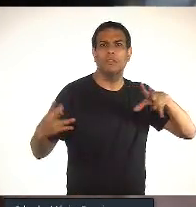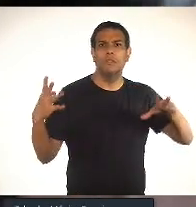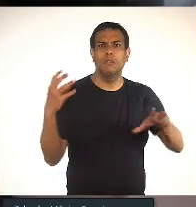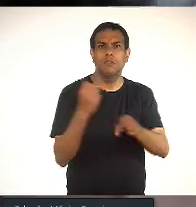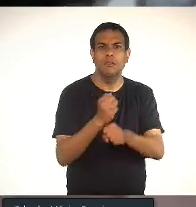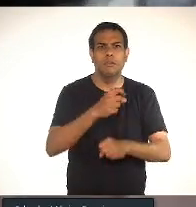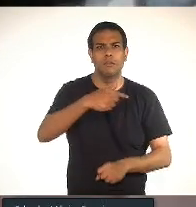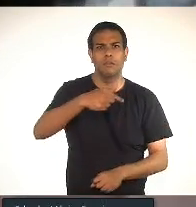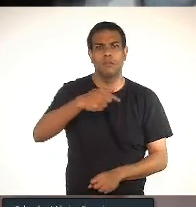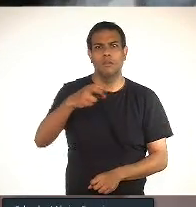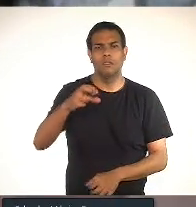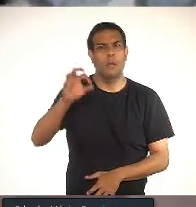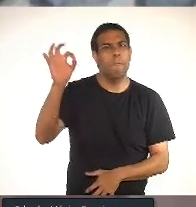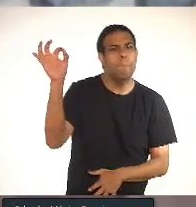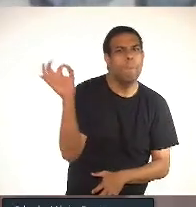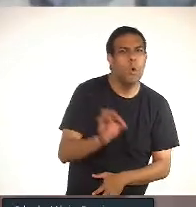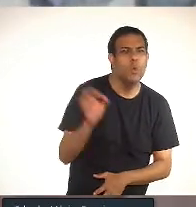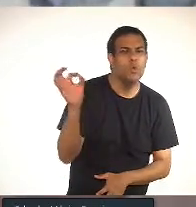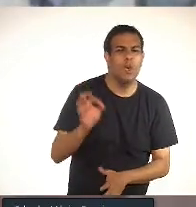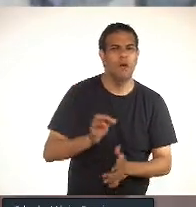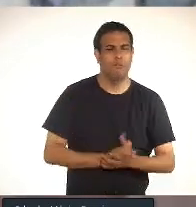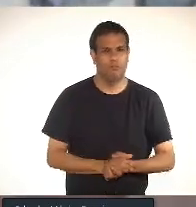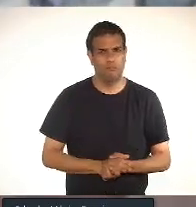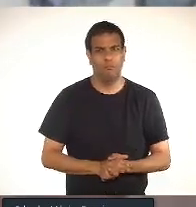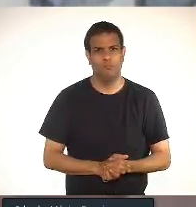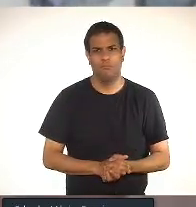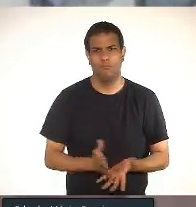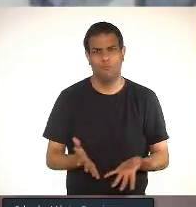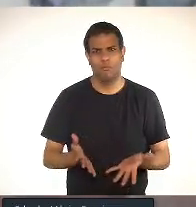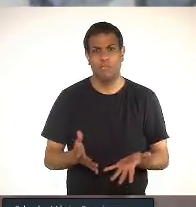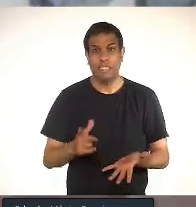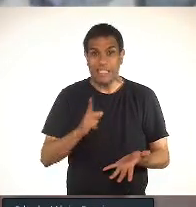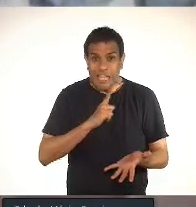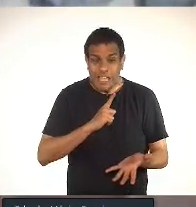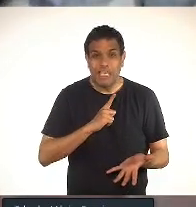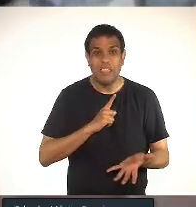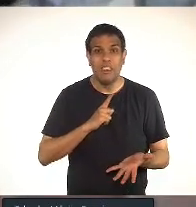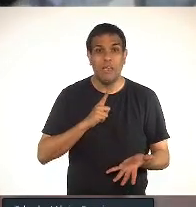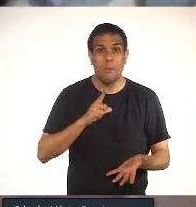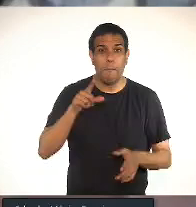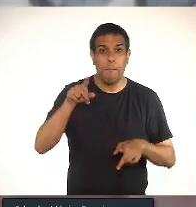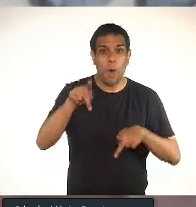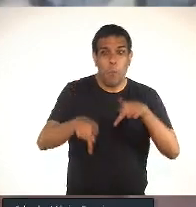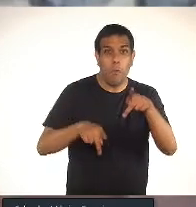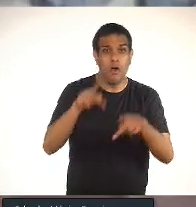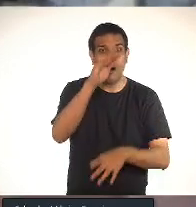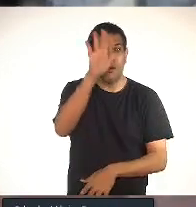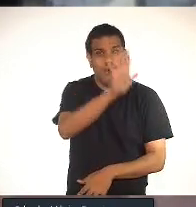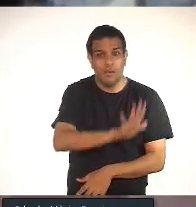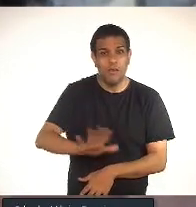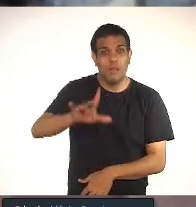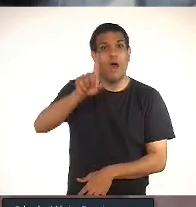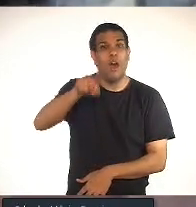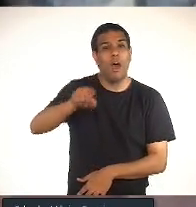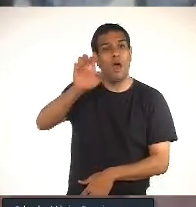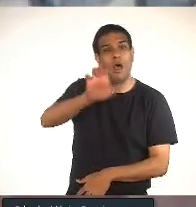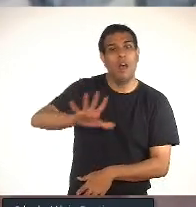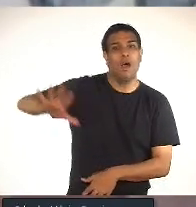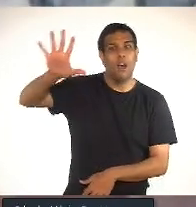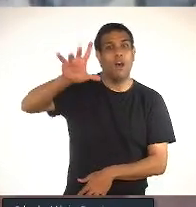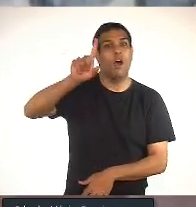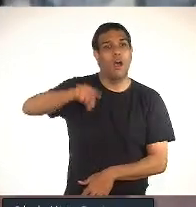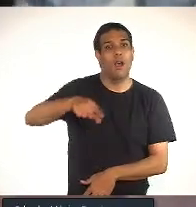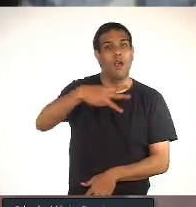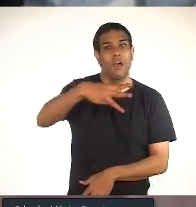que 75% de carga de DNA na população brasileira é europeia e